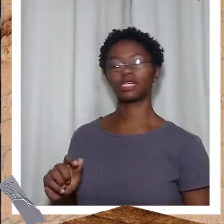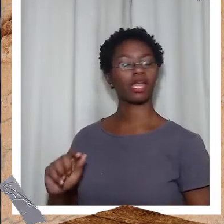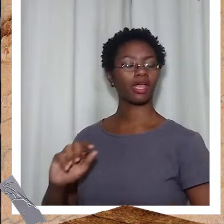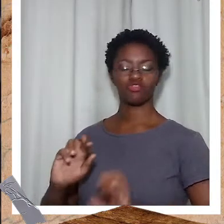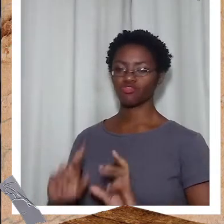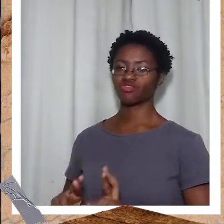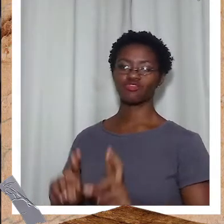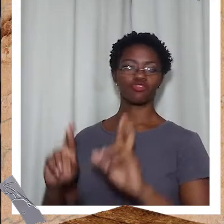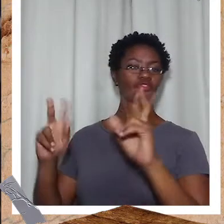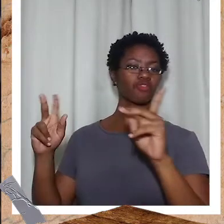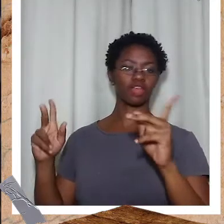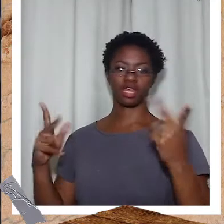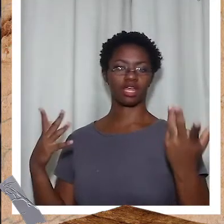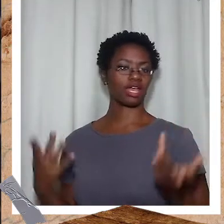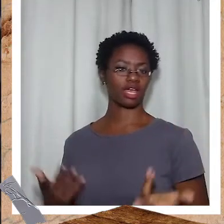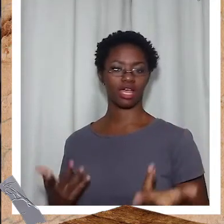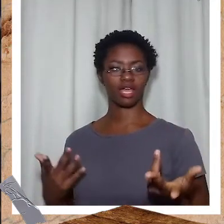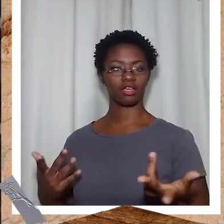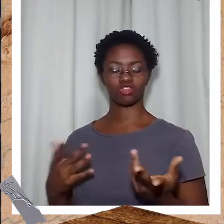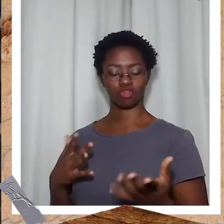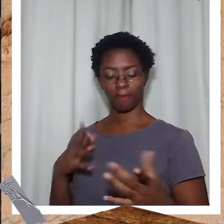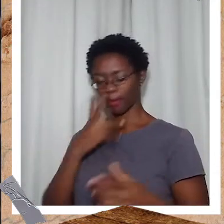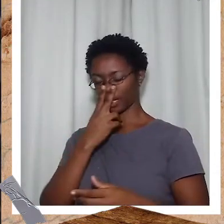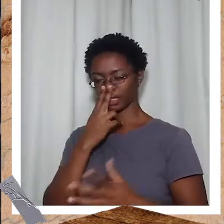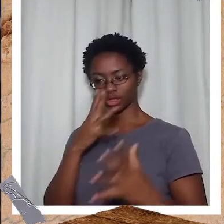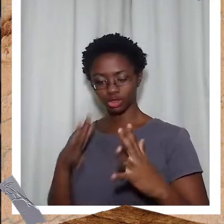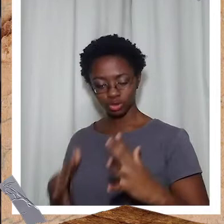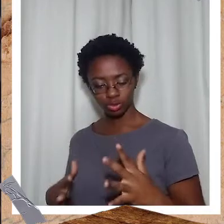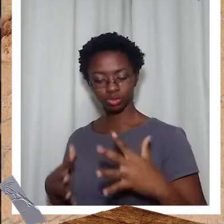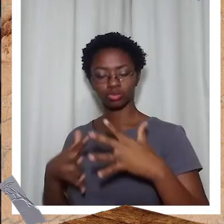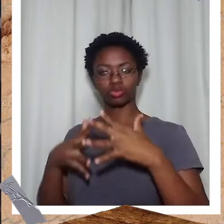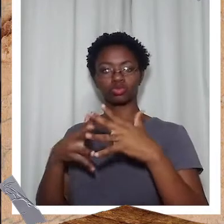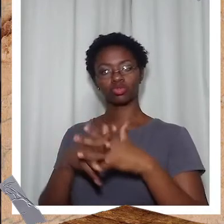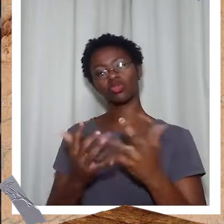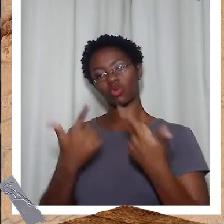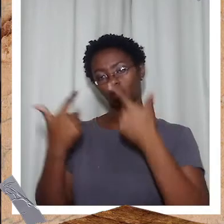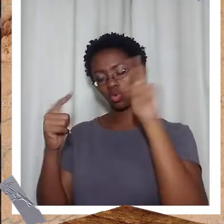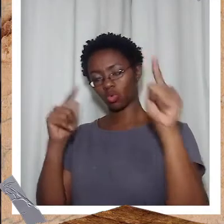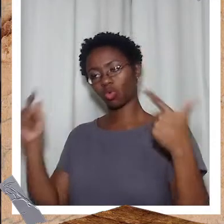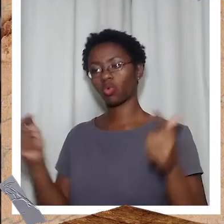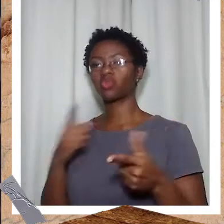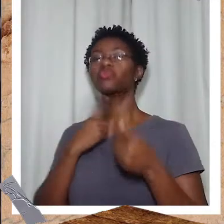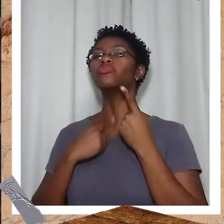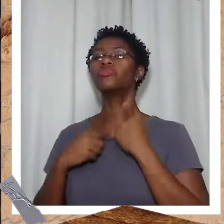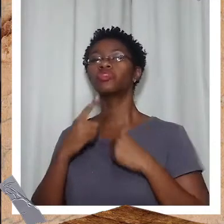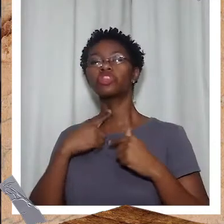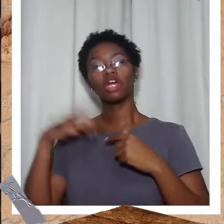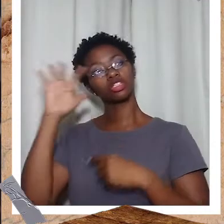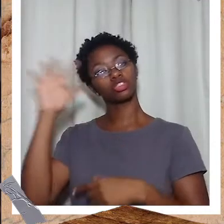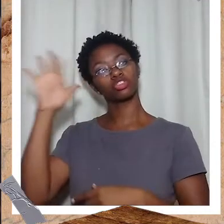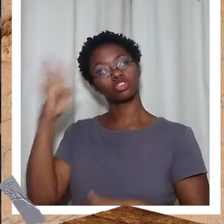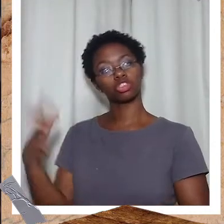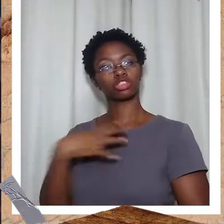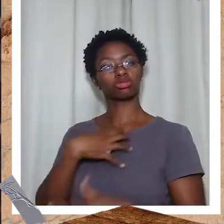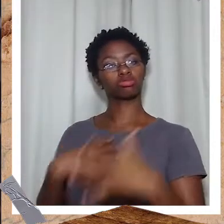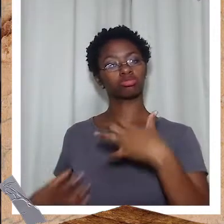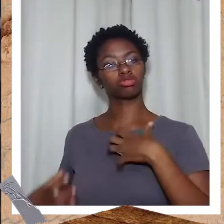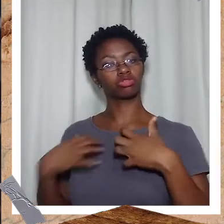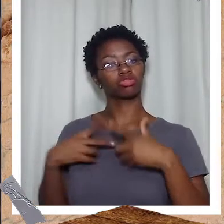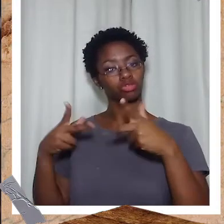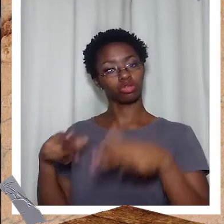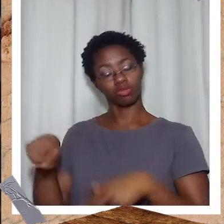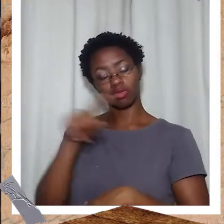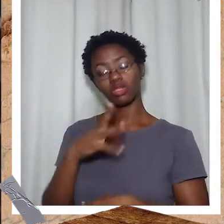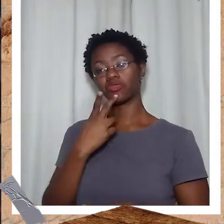muito mais, enfim, atravessada por outras situações, por desejos, por sensações, como vocês